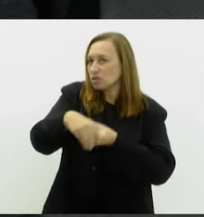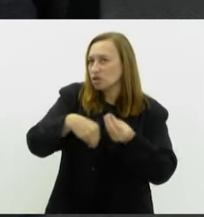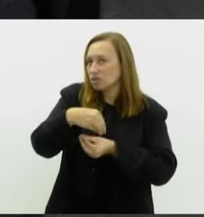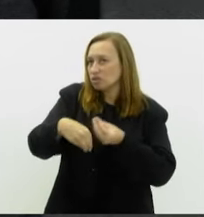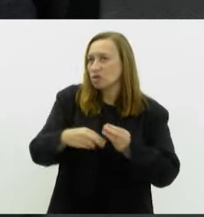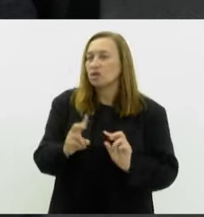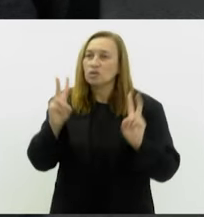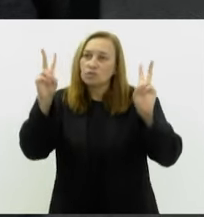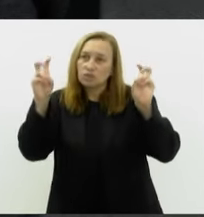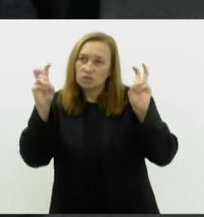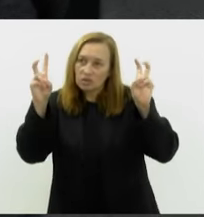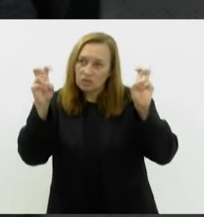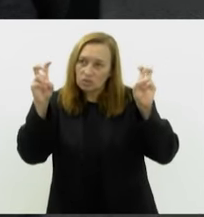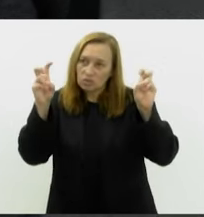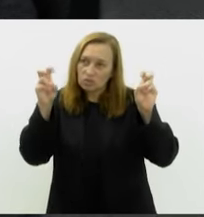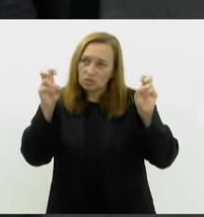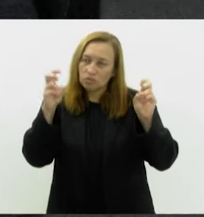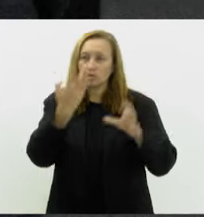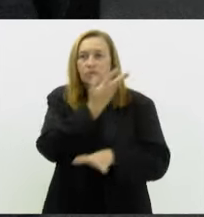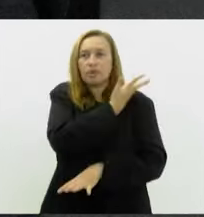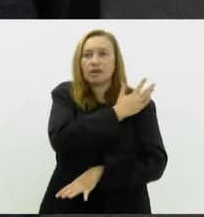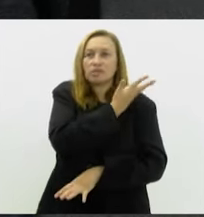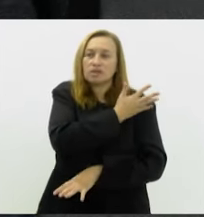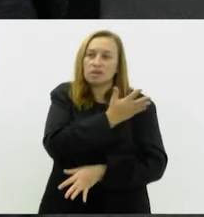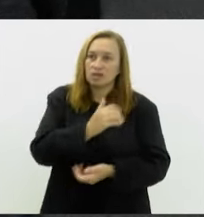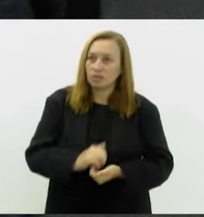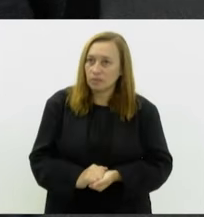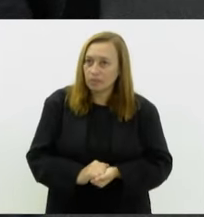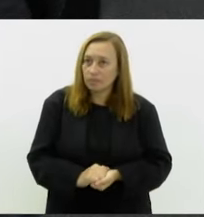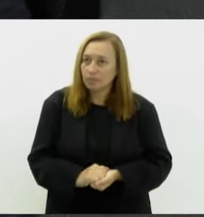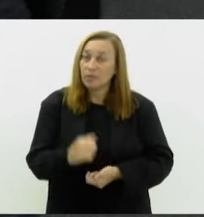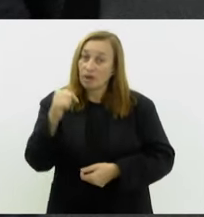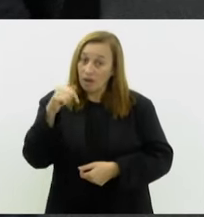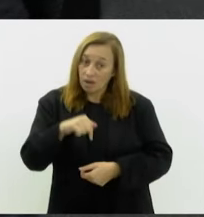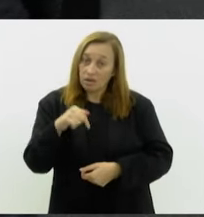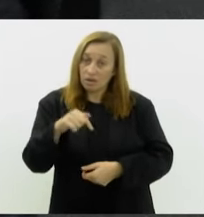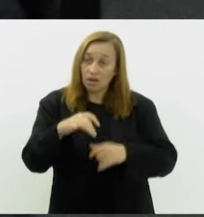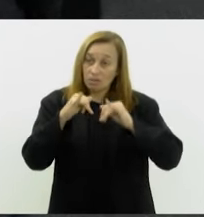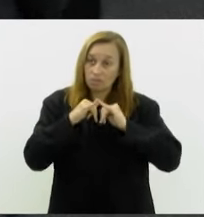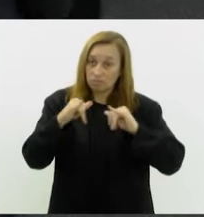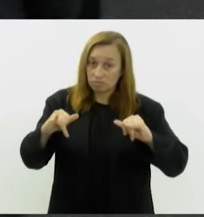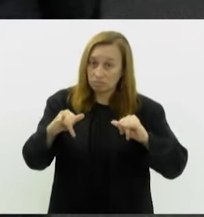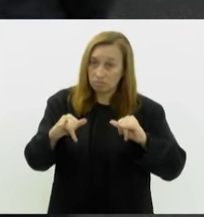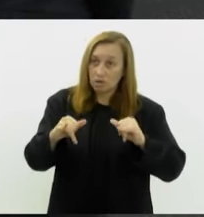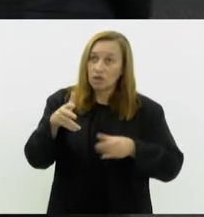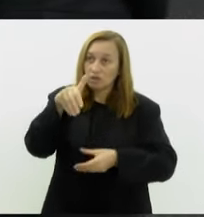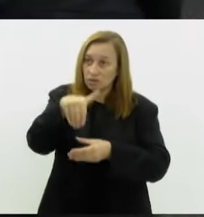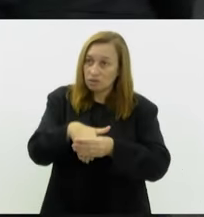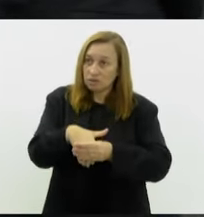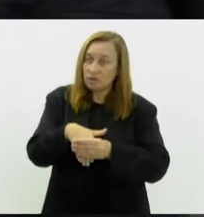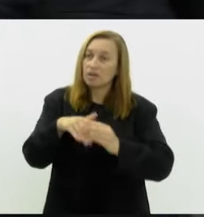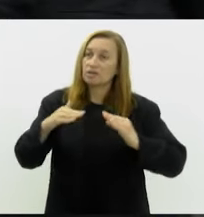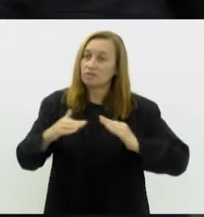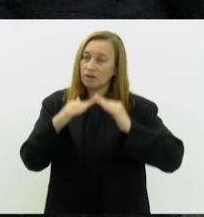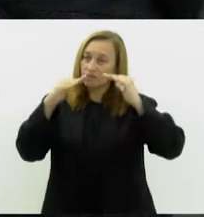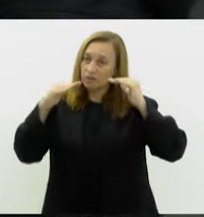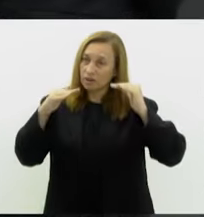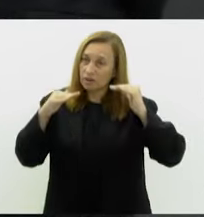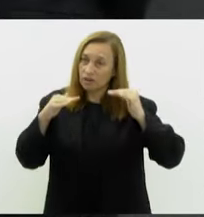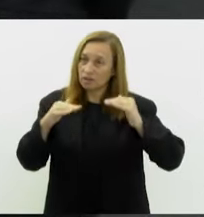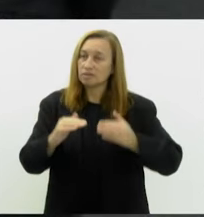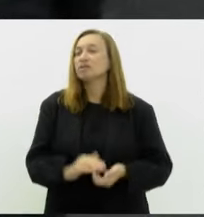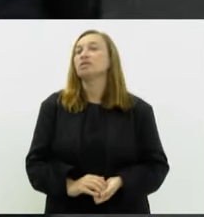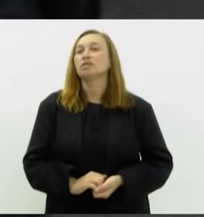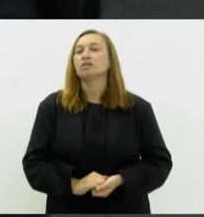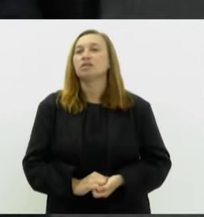questões discriminatórias. Então, estou aqui publicamente dizendo que votei favorável ao